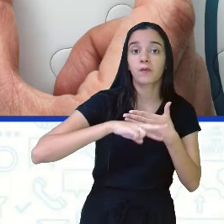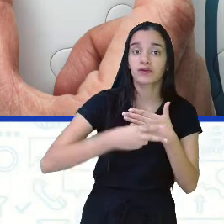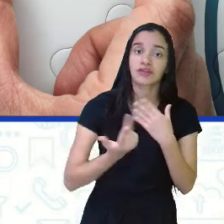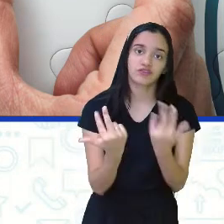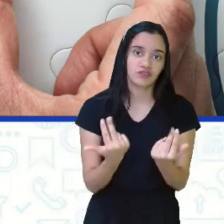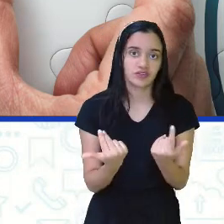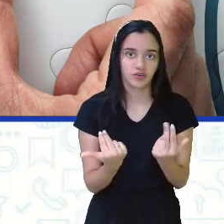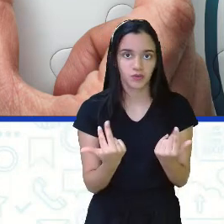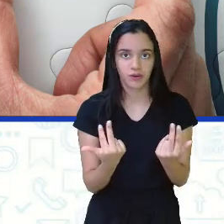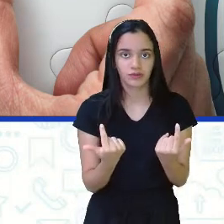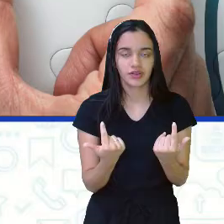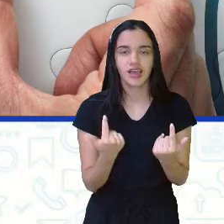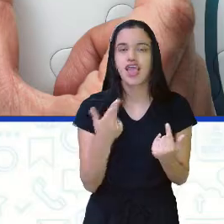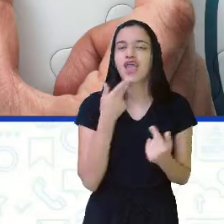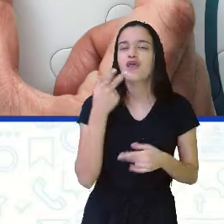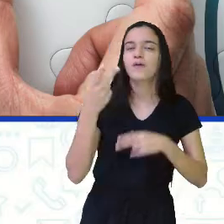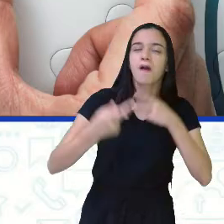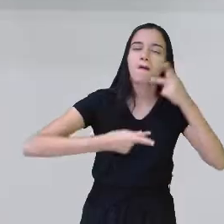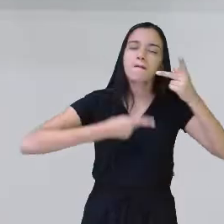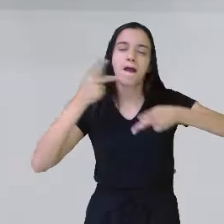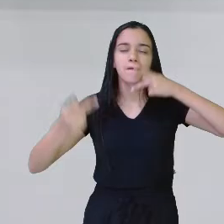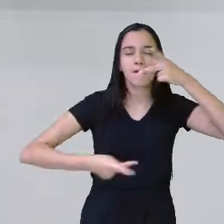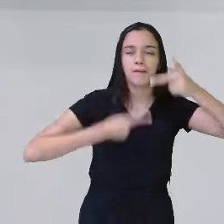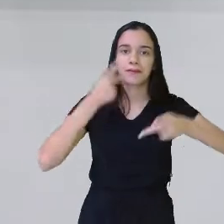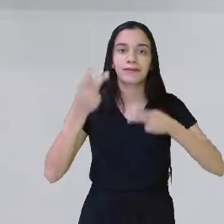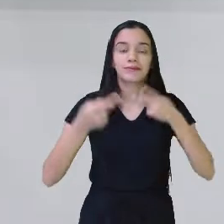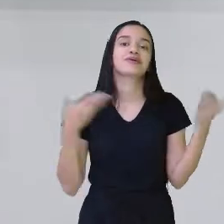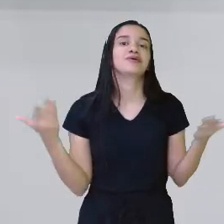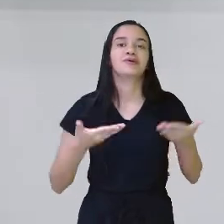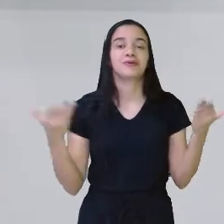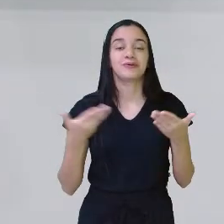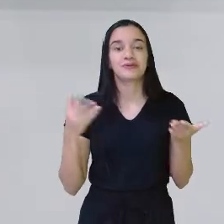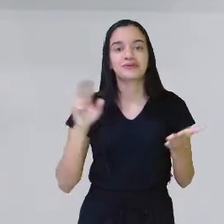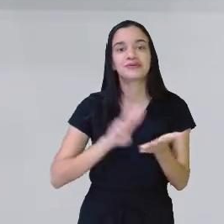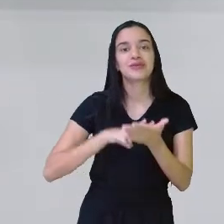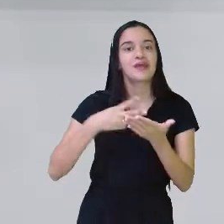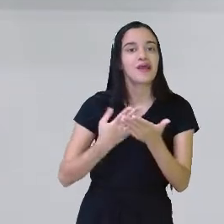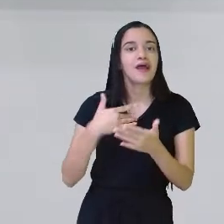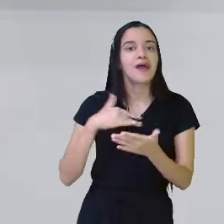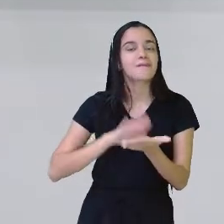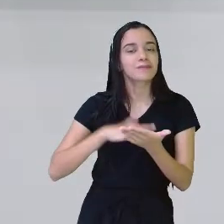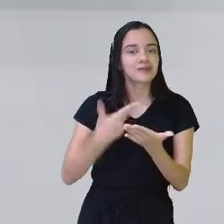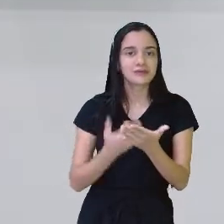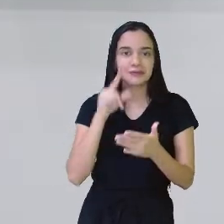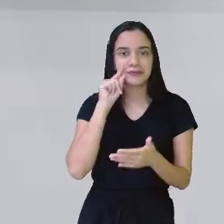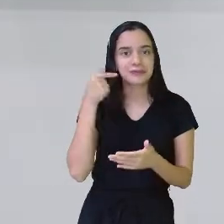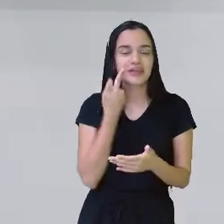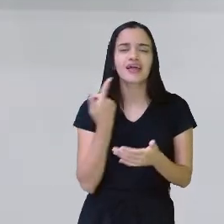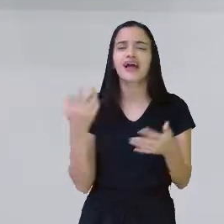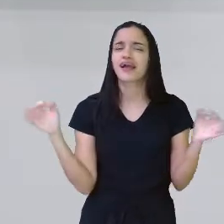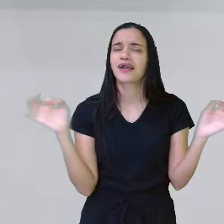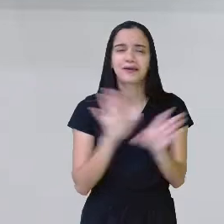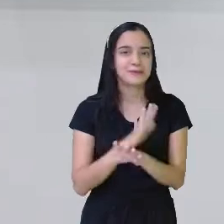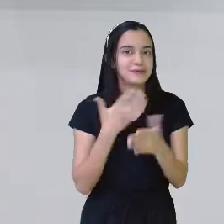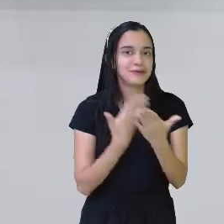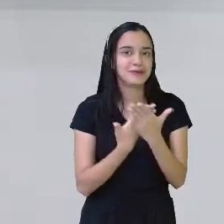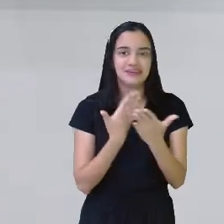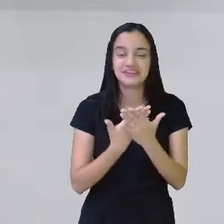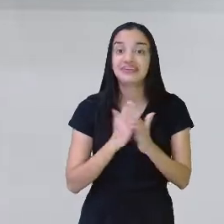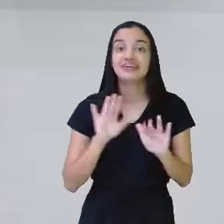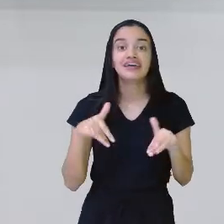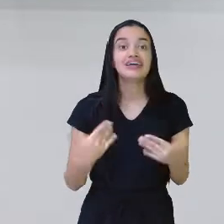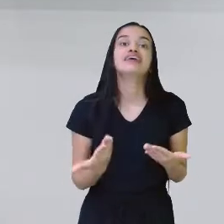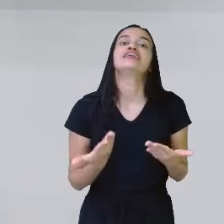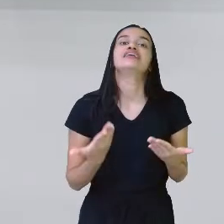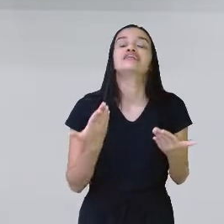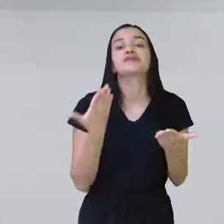mesma. Falei que só hoje, né, gente? Midian já está aqui, exausta. Professora Camila, acabe logo essa aula, pelo amor de Deus.